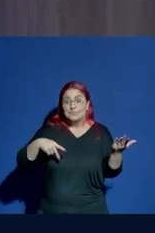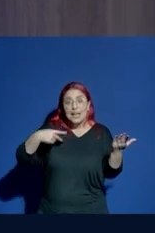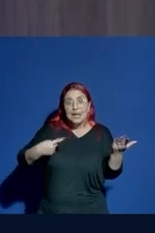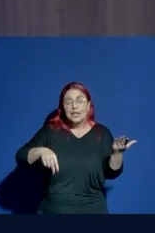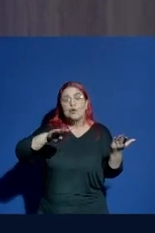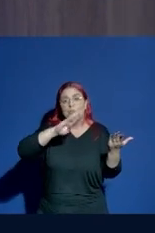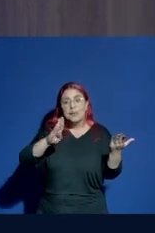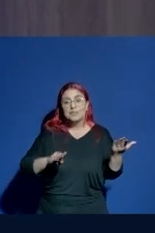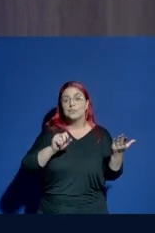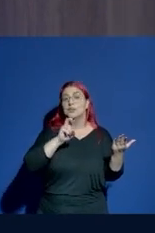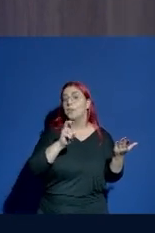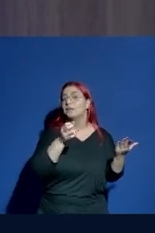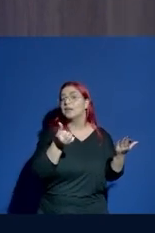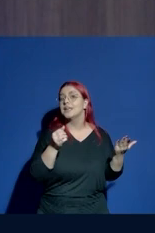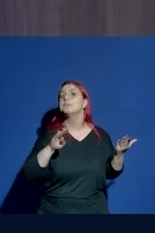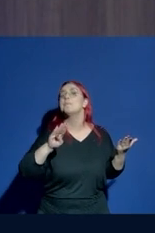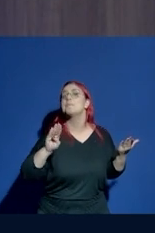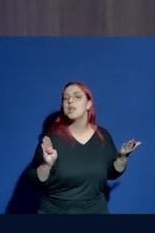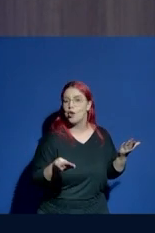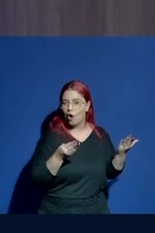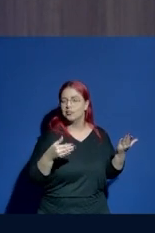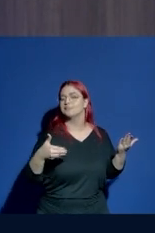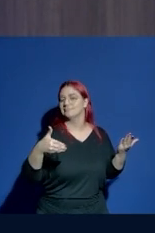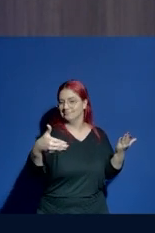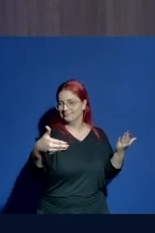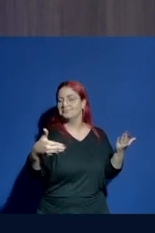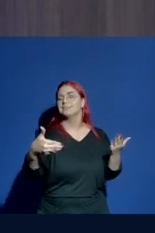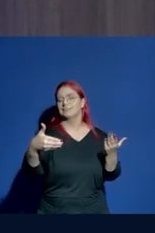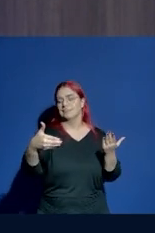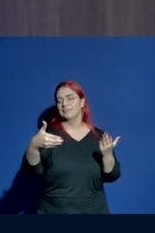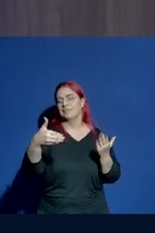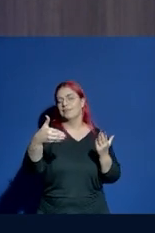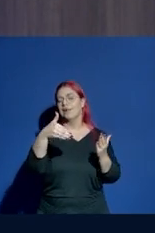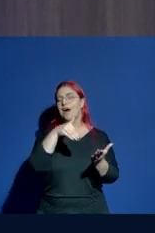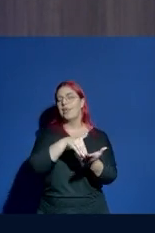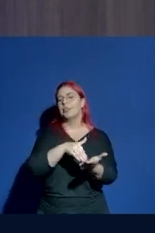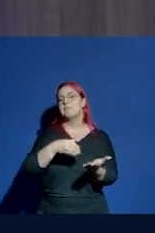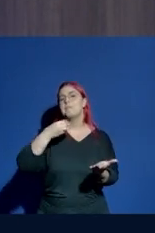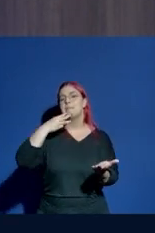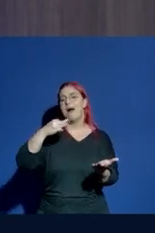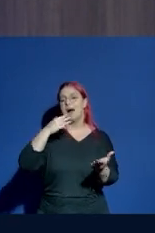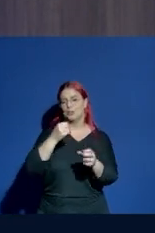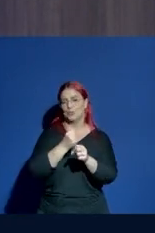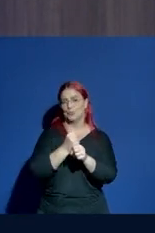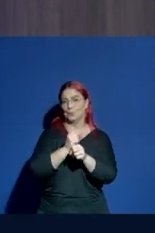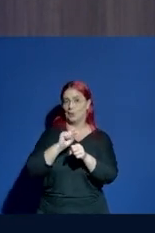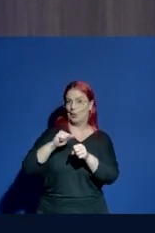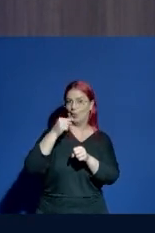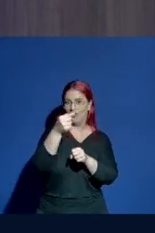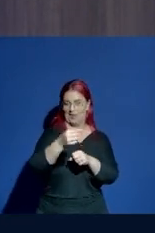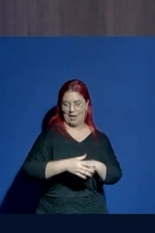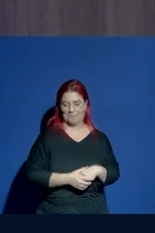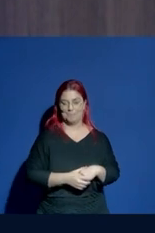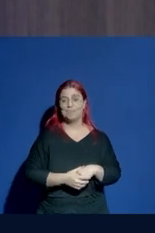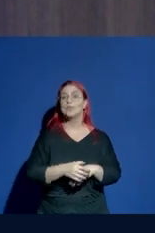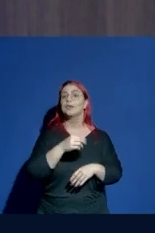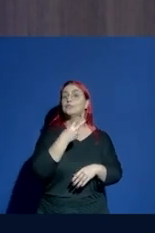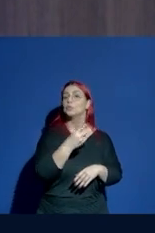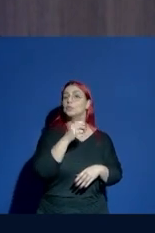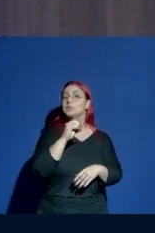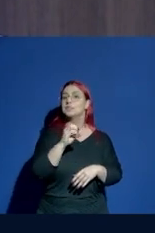ele com esse 56 milhões que nós vamos concluir Até março do ano que vem com certeza mais de